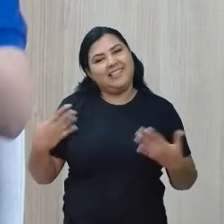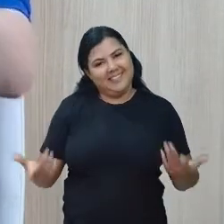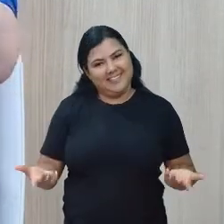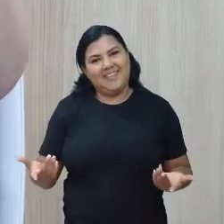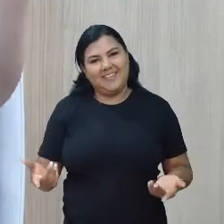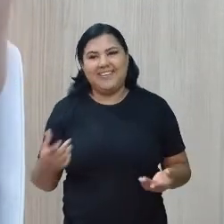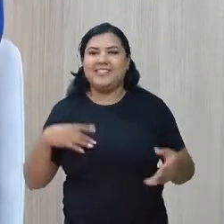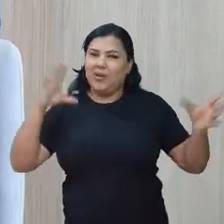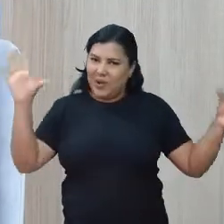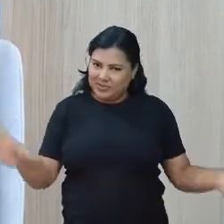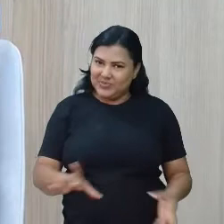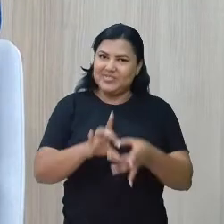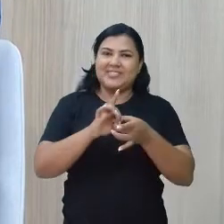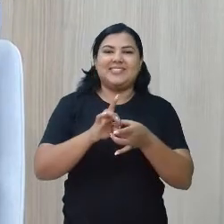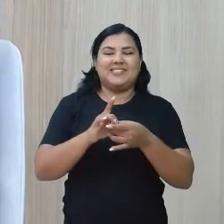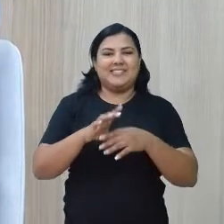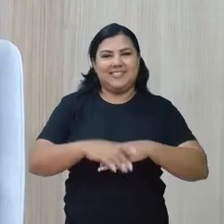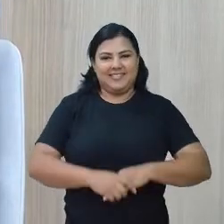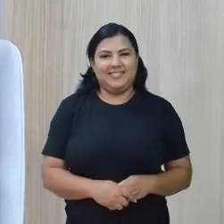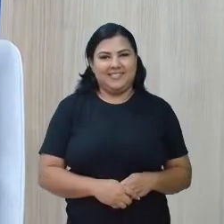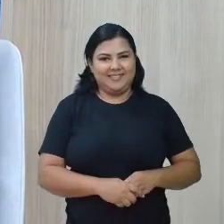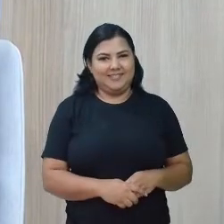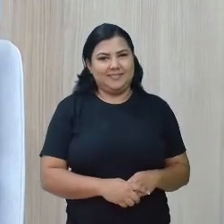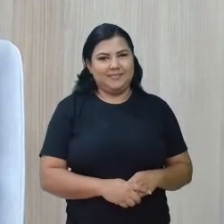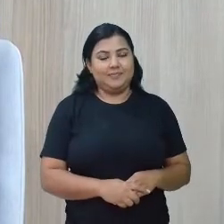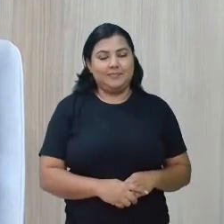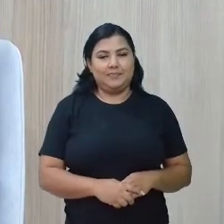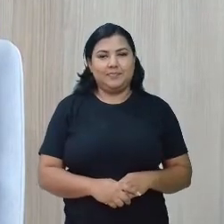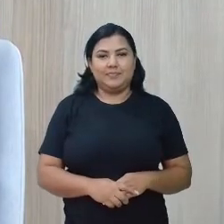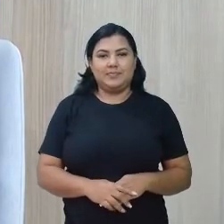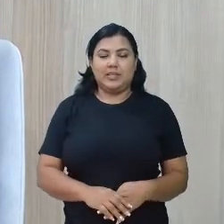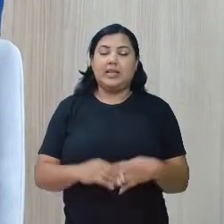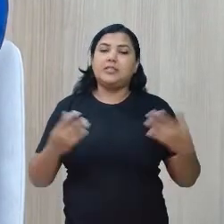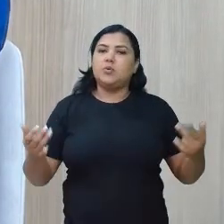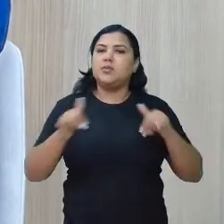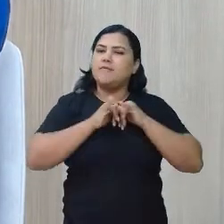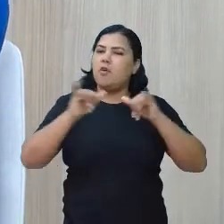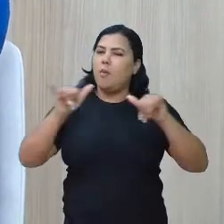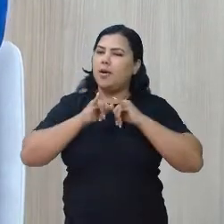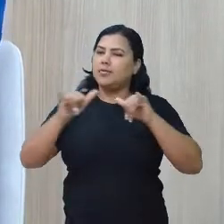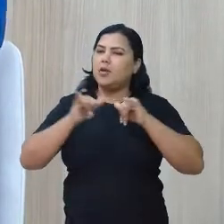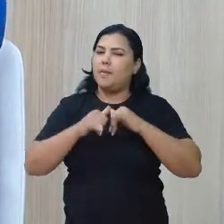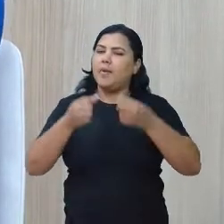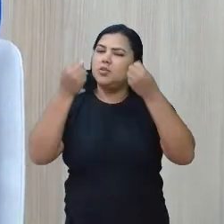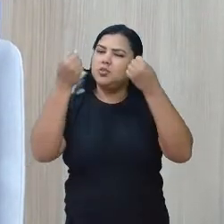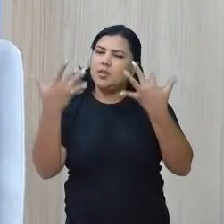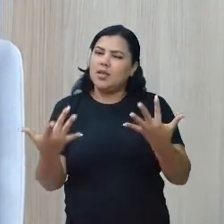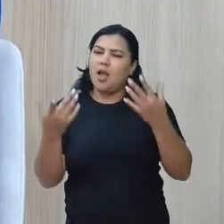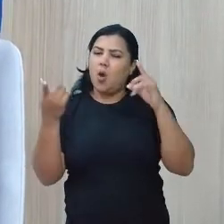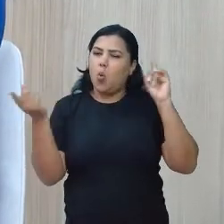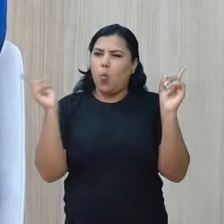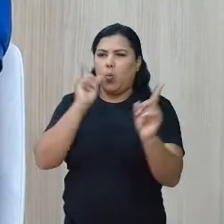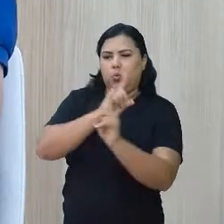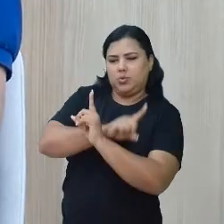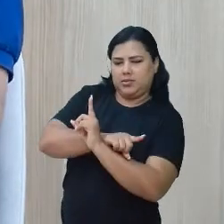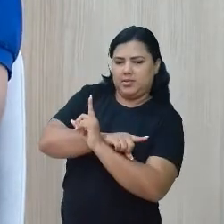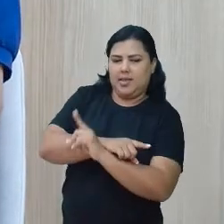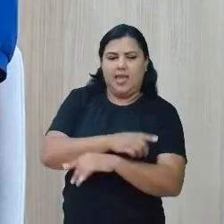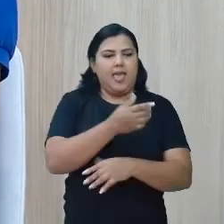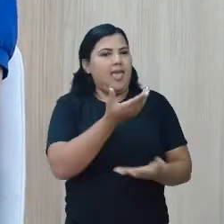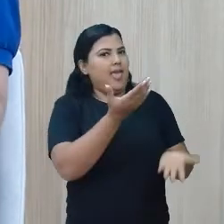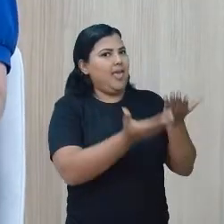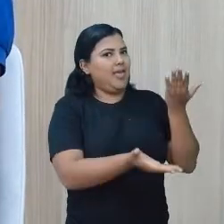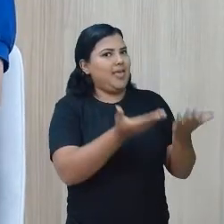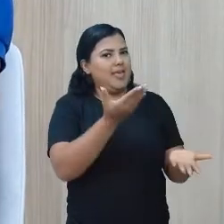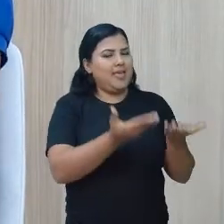não desassocia as coisas. Então, a ideia da informação inicial para dizer o contrário, se é equilíbrio é